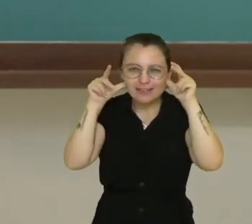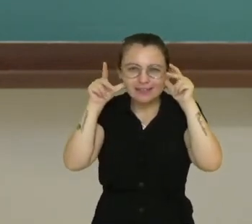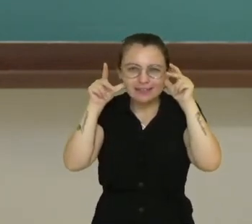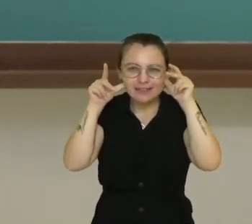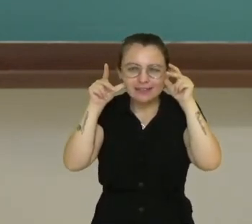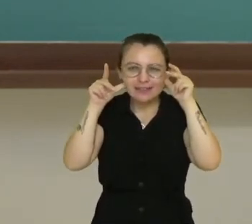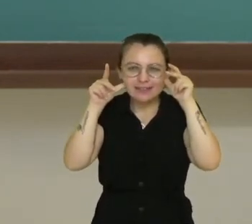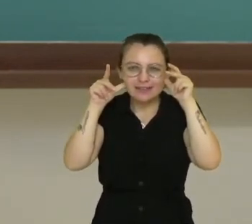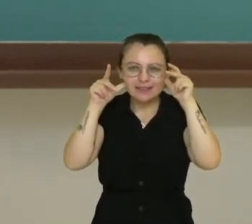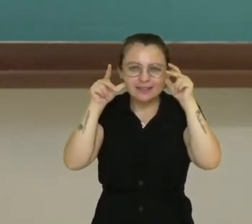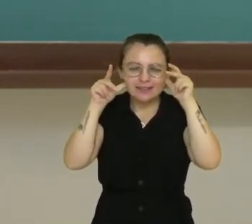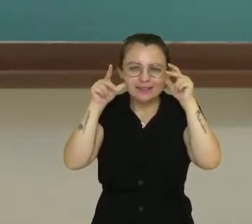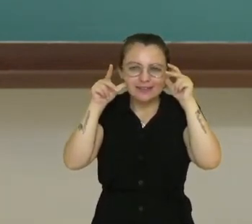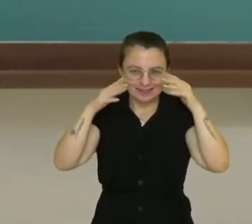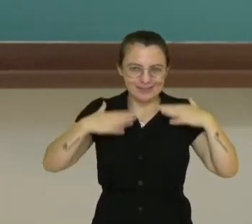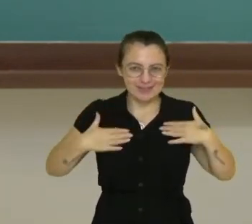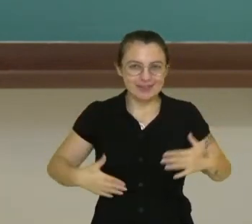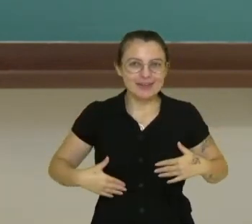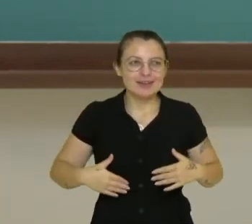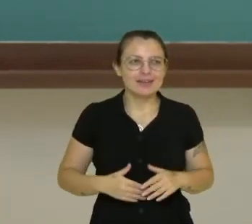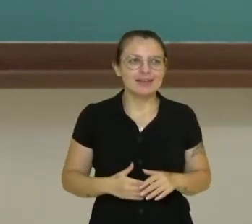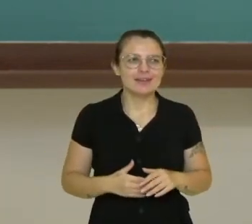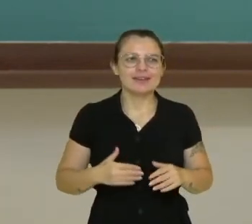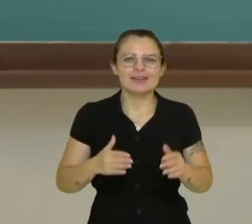reproduzindo ele no seu corpo? Ó.